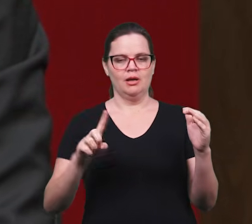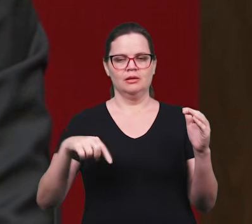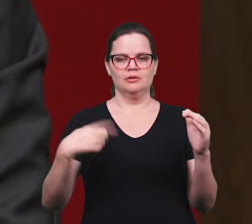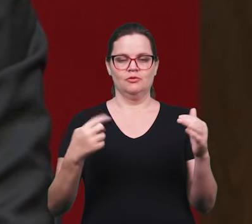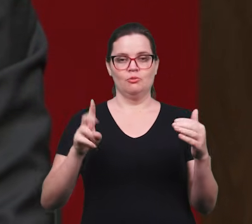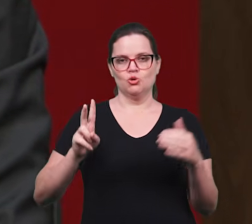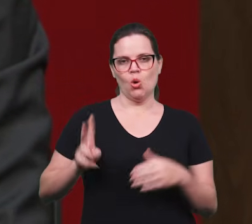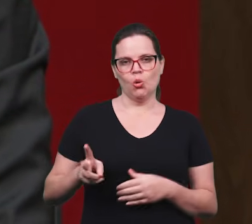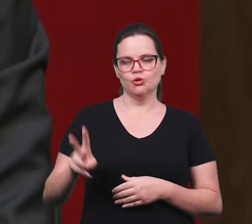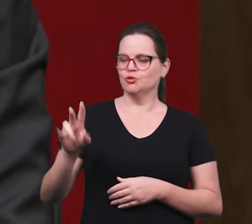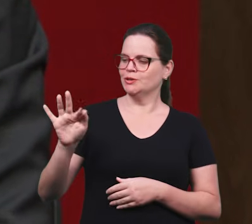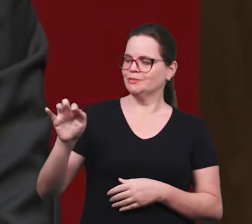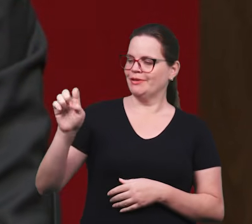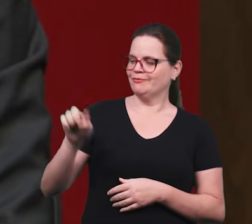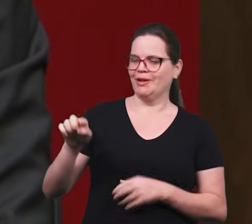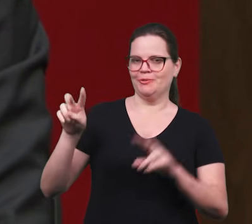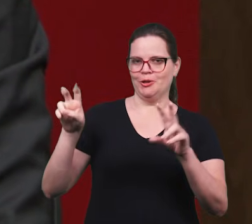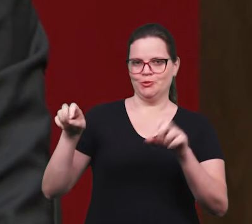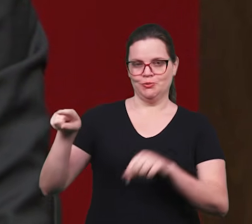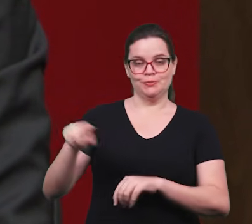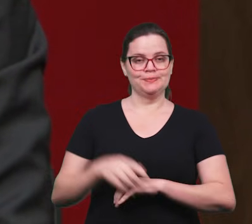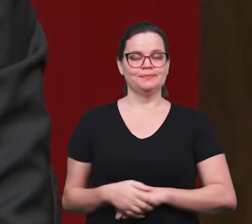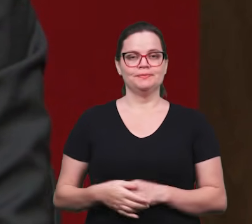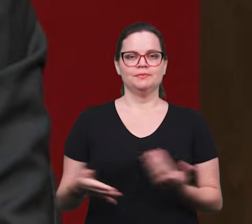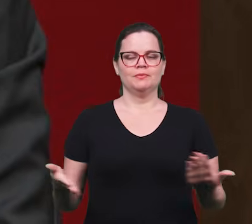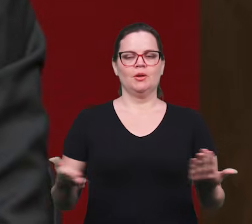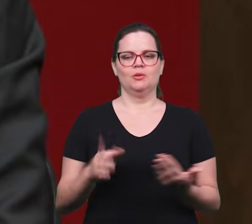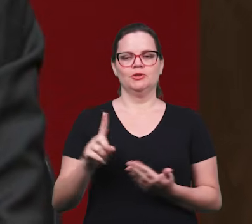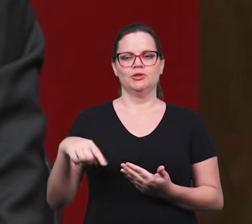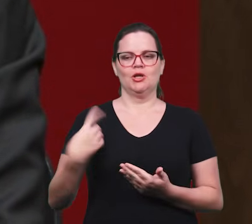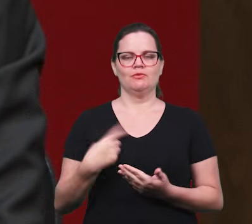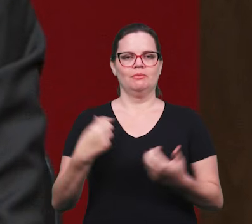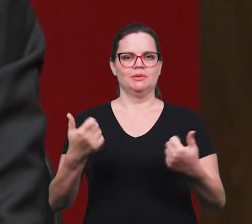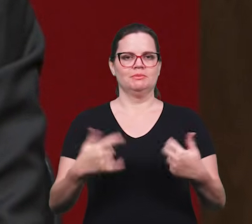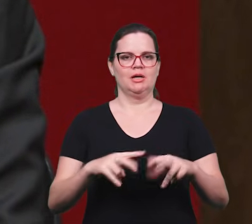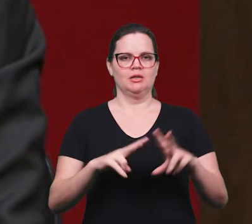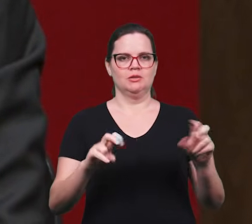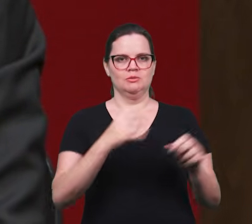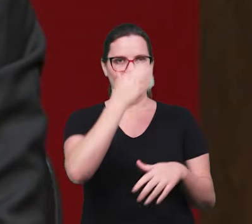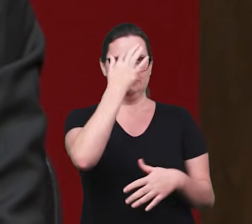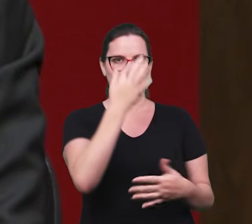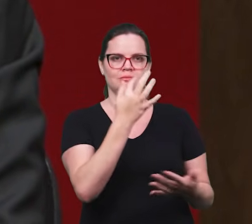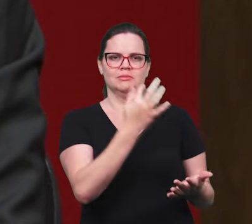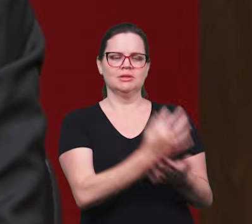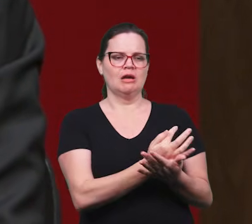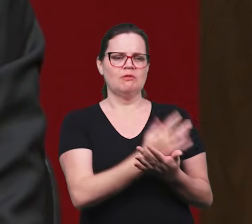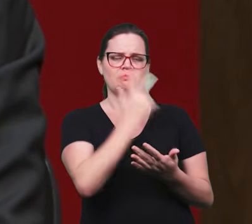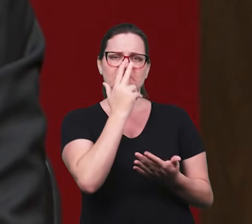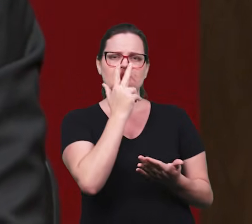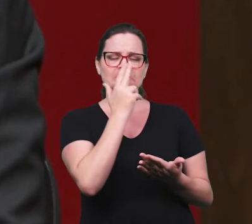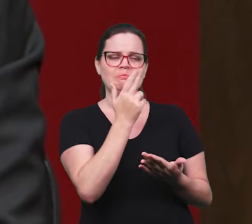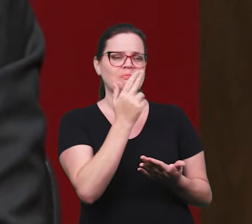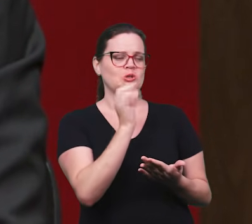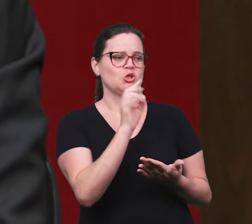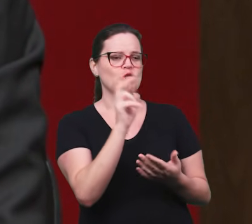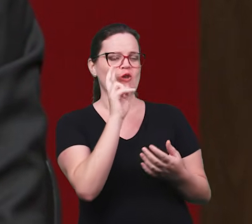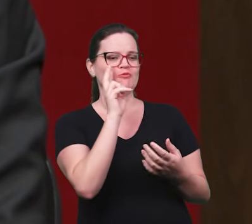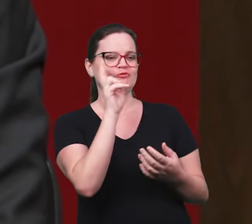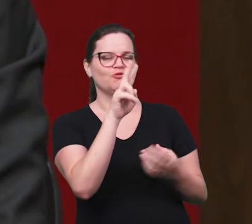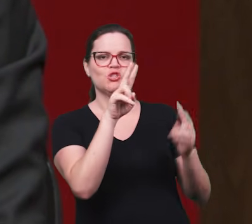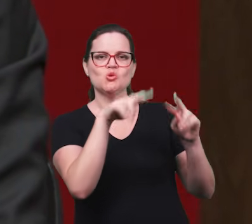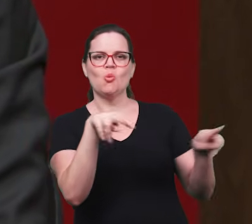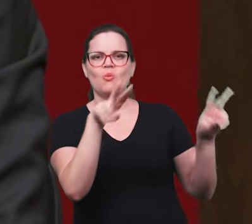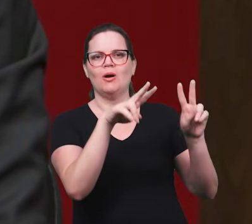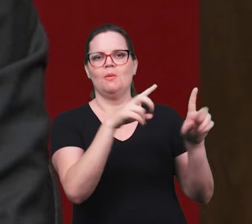respeito ainda do assunto a fé. No episódio de hoje vamos falar sobre a fé aparente. Nos últimos episódios